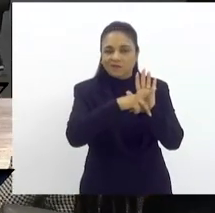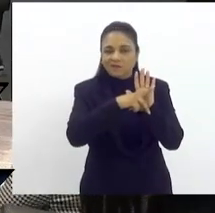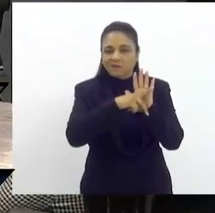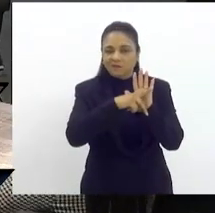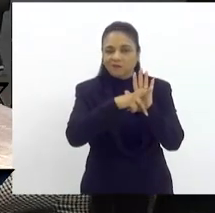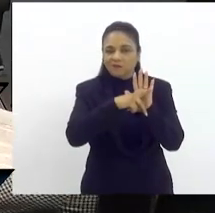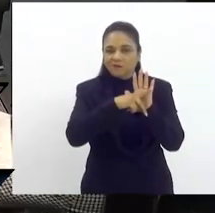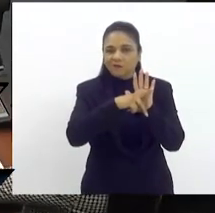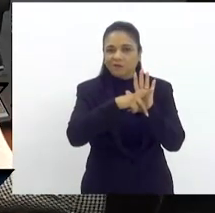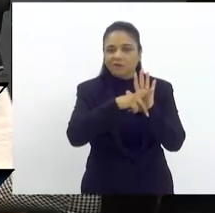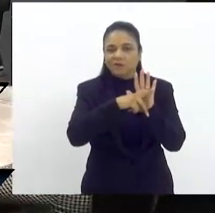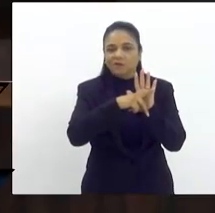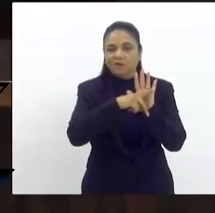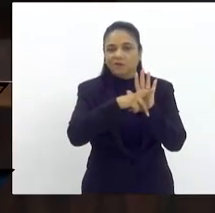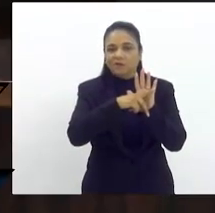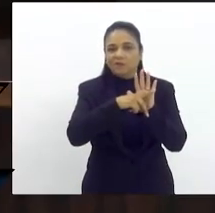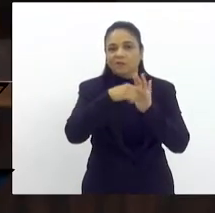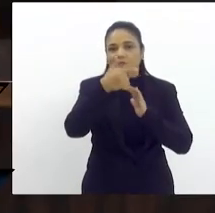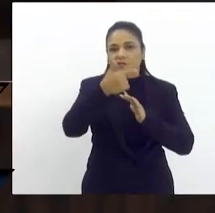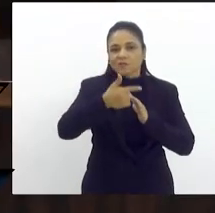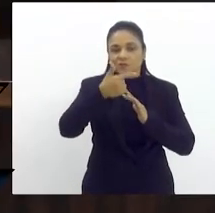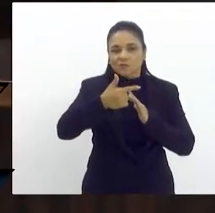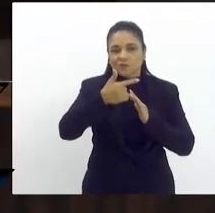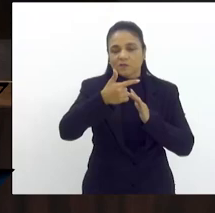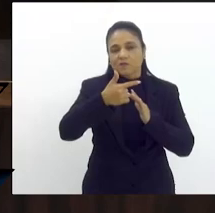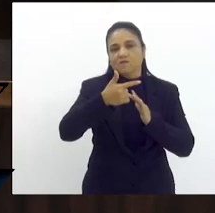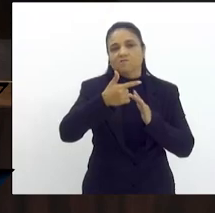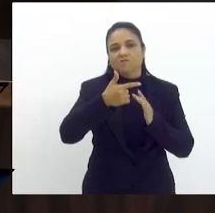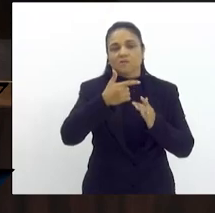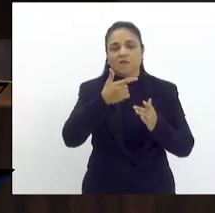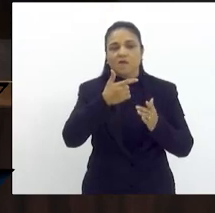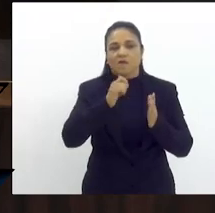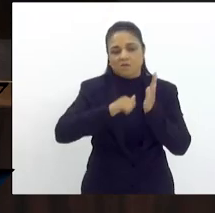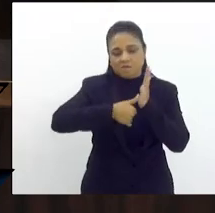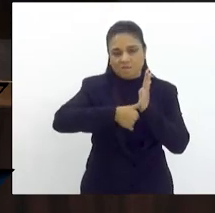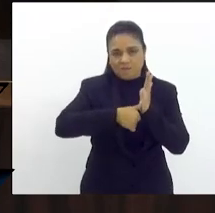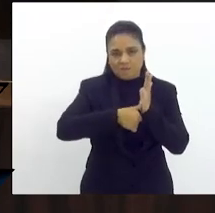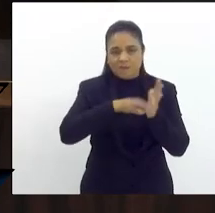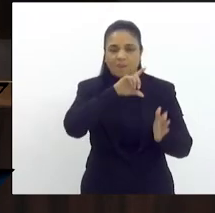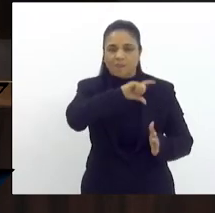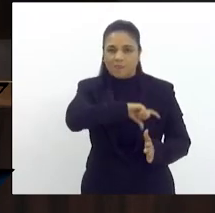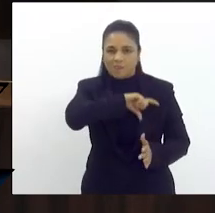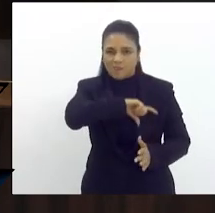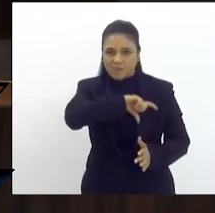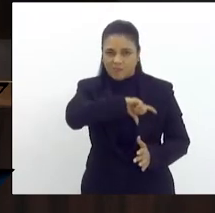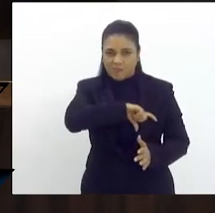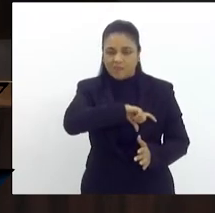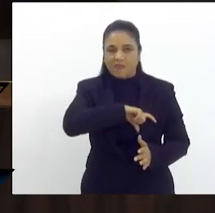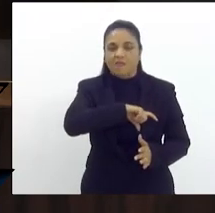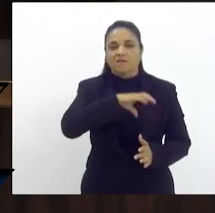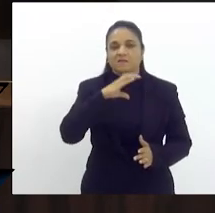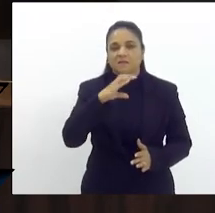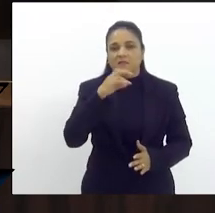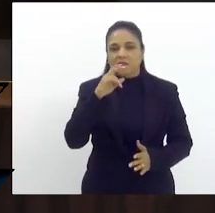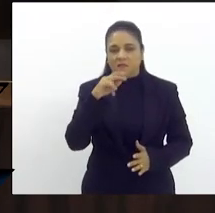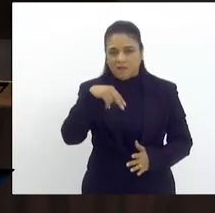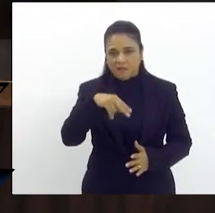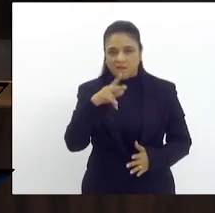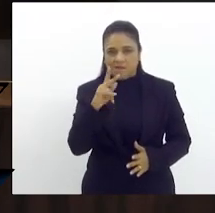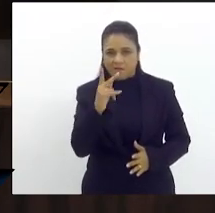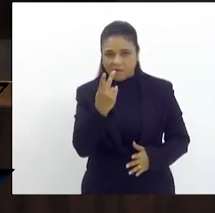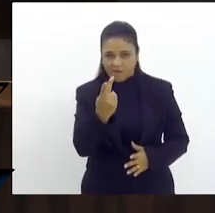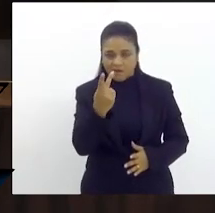de segunda via de Identidade Civil de carteiras nacional de habilitação CNH seja